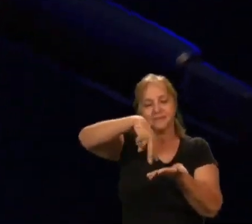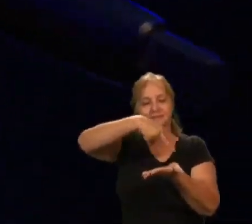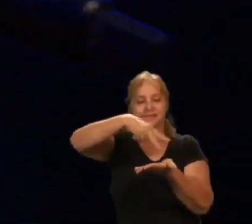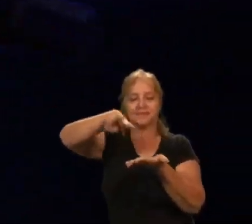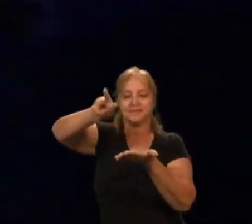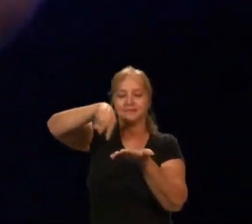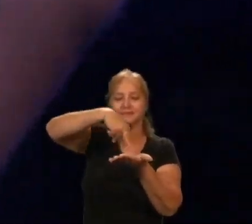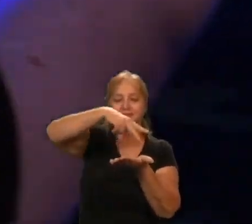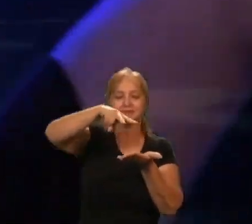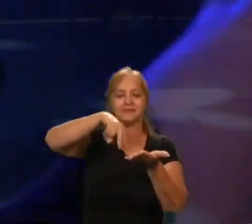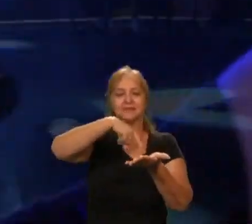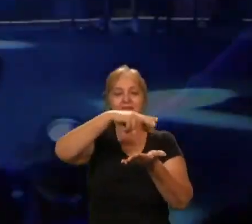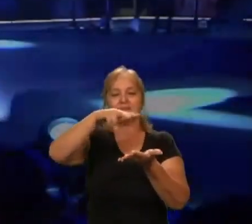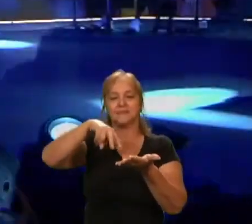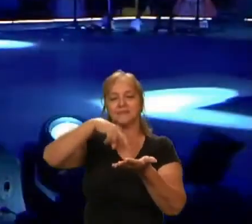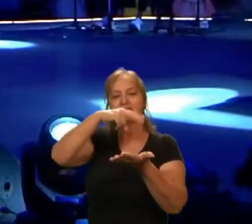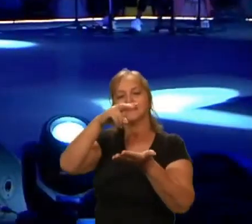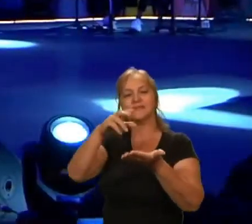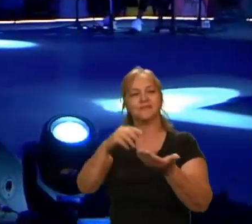vem saltar.